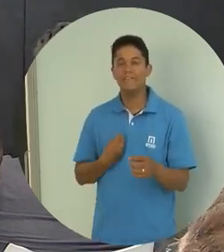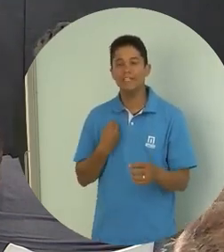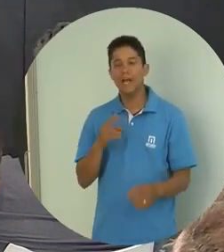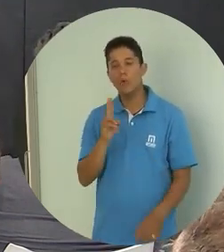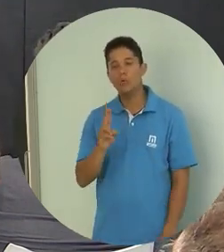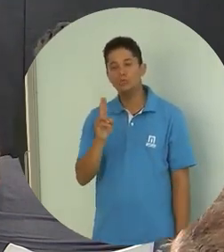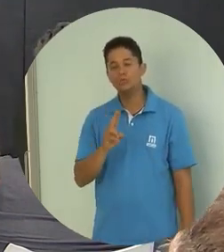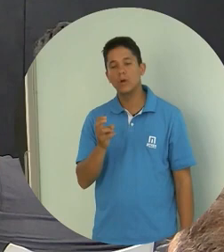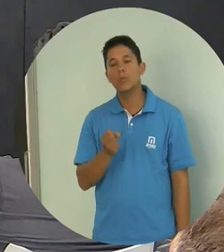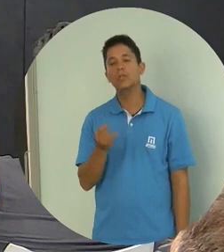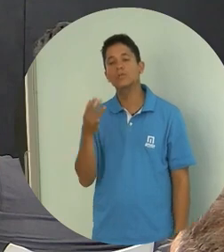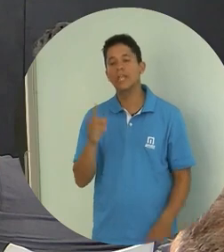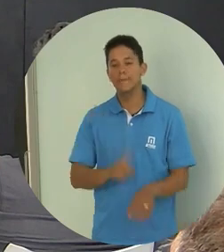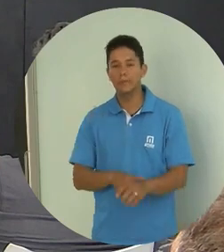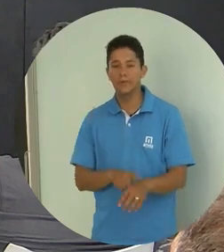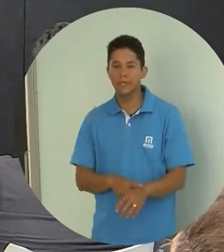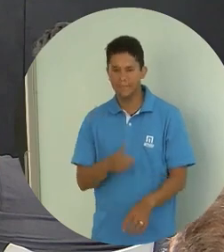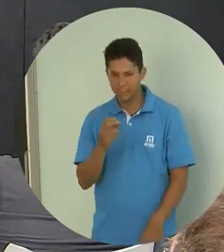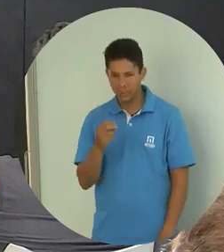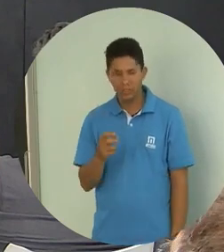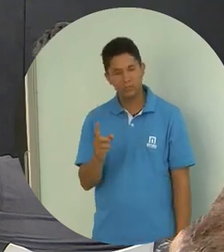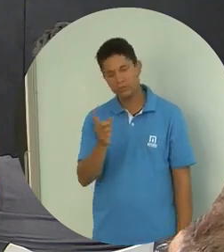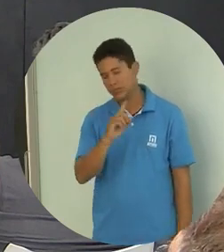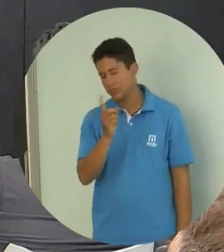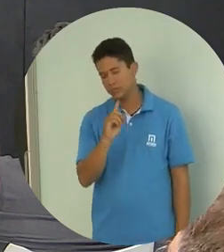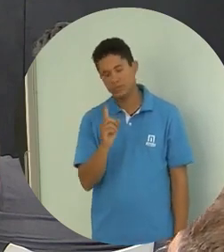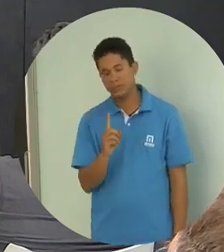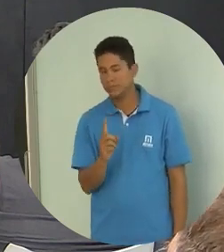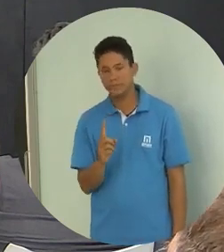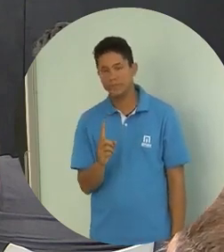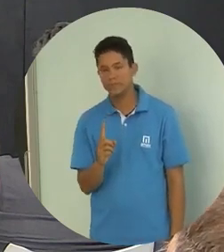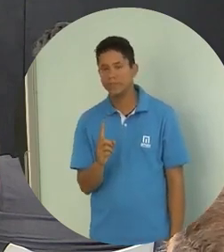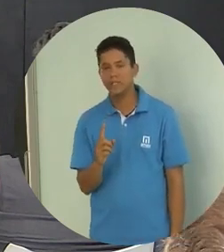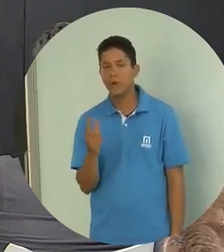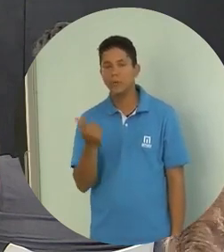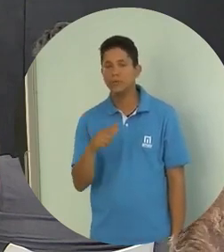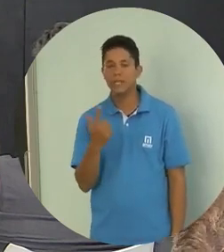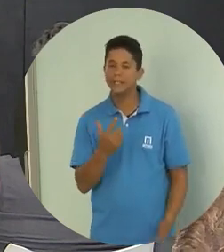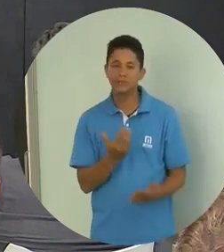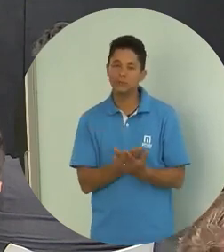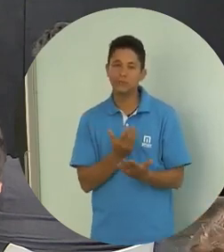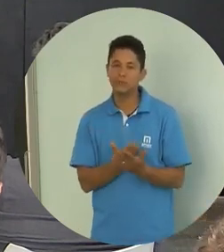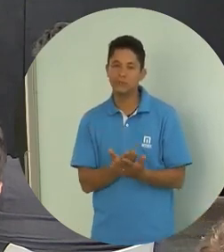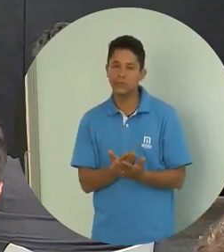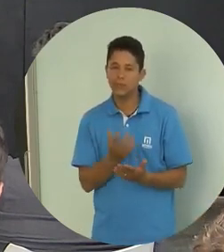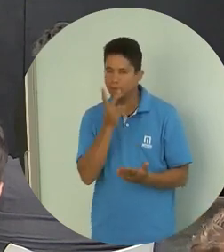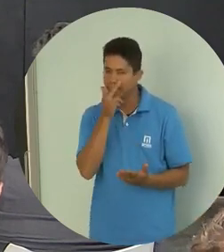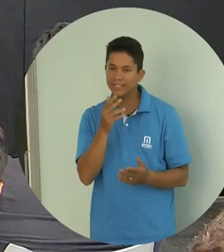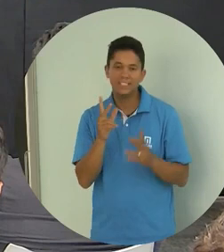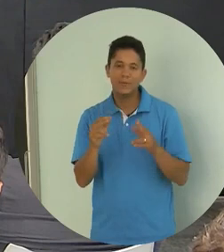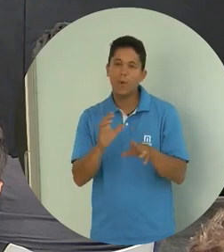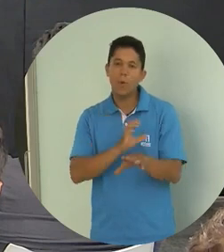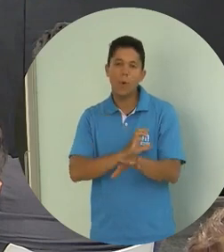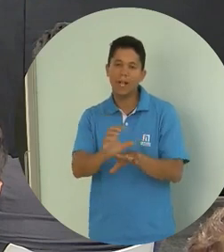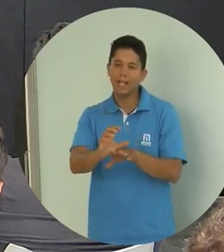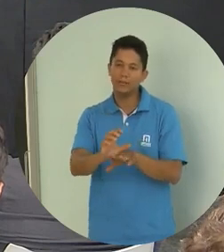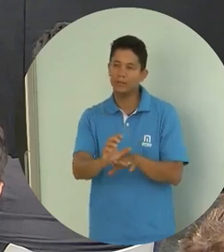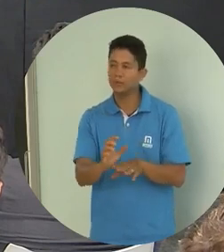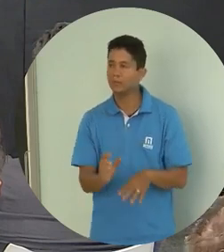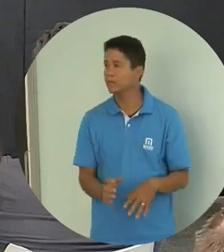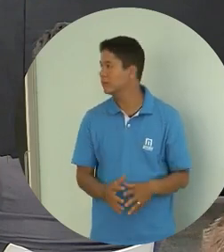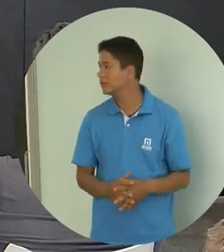injetando e a gente não teve problema nenhum, mas a vida útil desse material é ilimitada, igual concreto, cimento, entendeu? Não